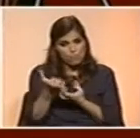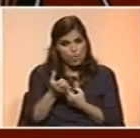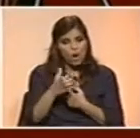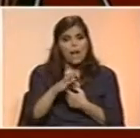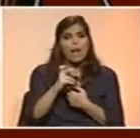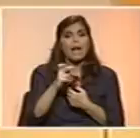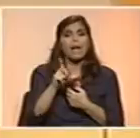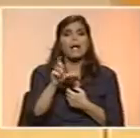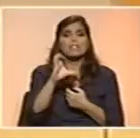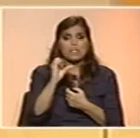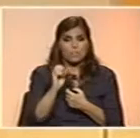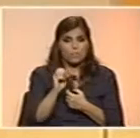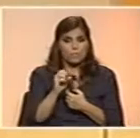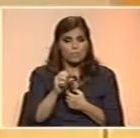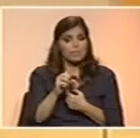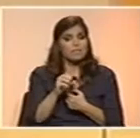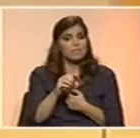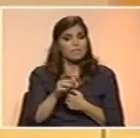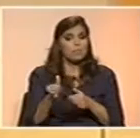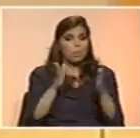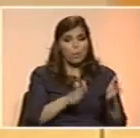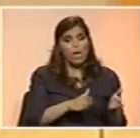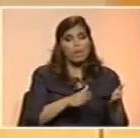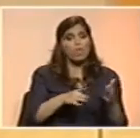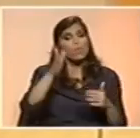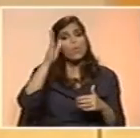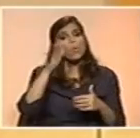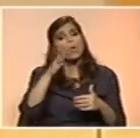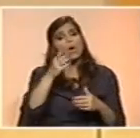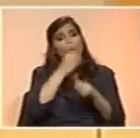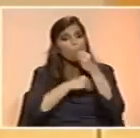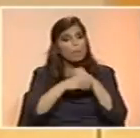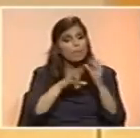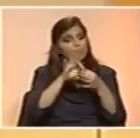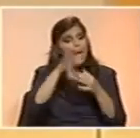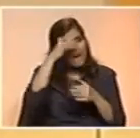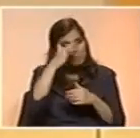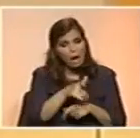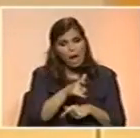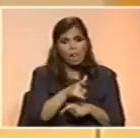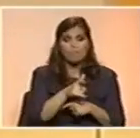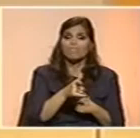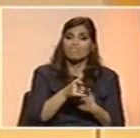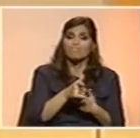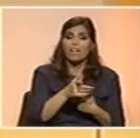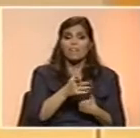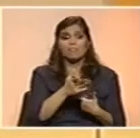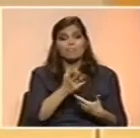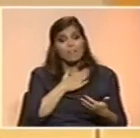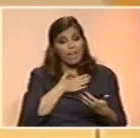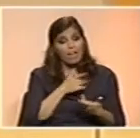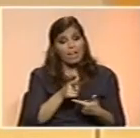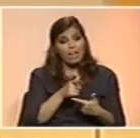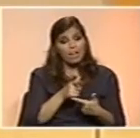por um lado achamos que os alimentos de origem animal são importantes fontes de cálcio, o facto de termos ingestão de muita proteína de origem animal